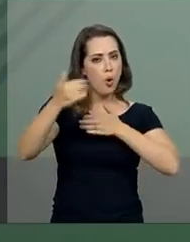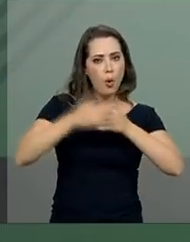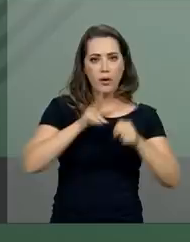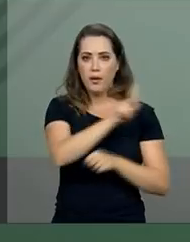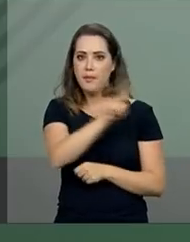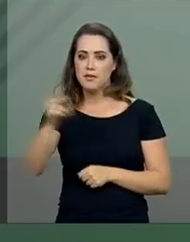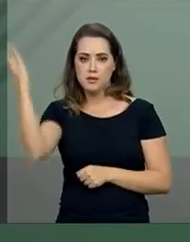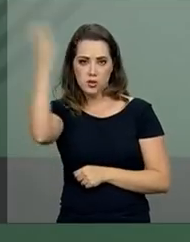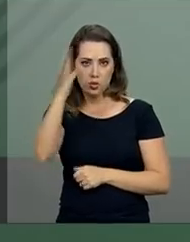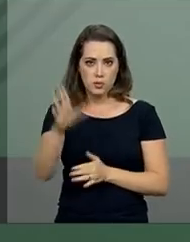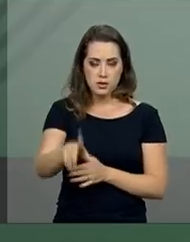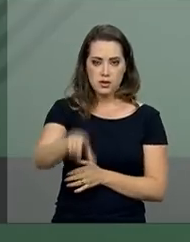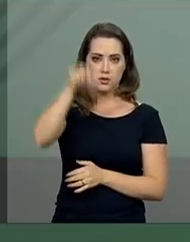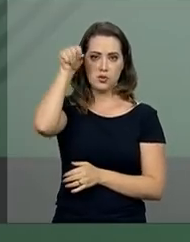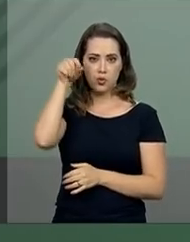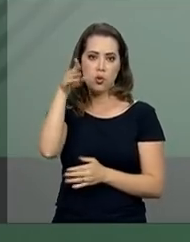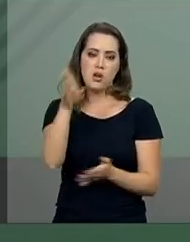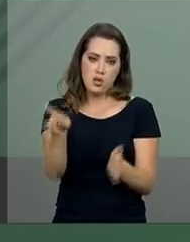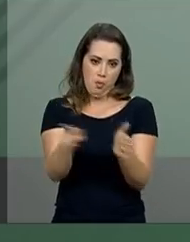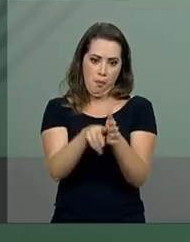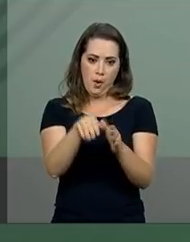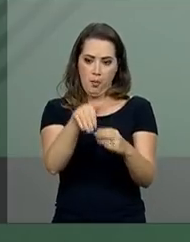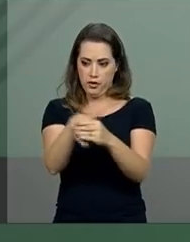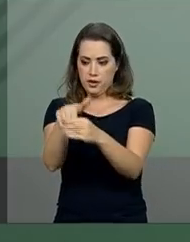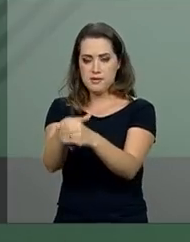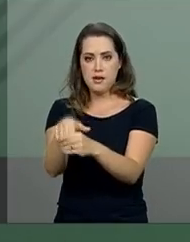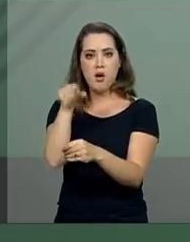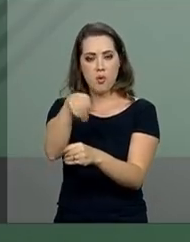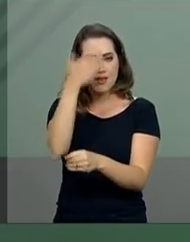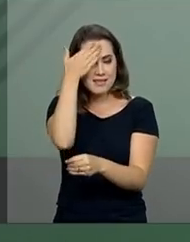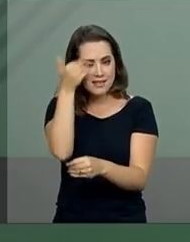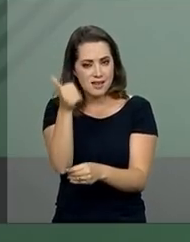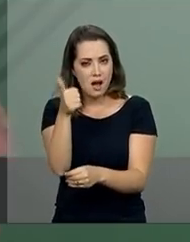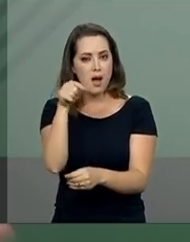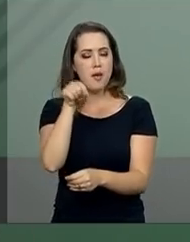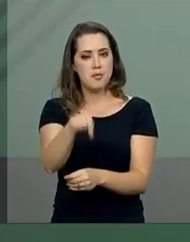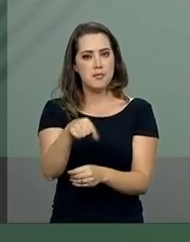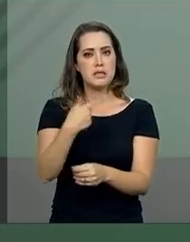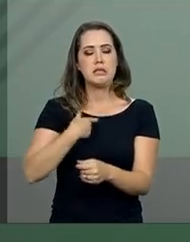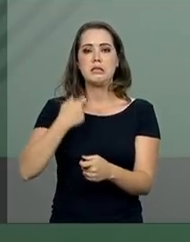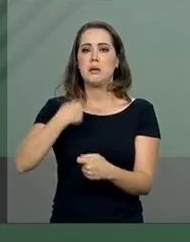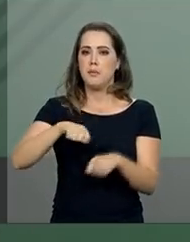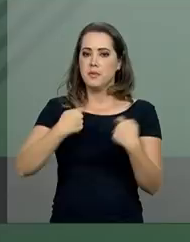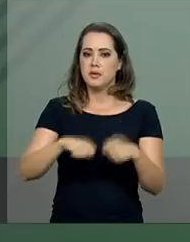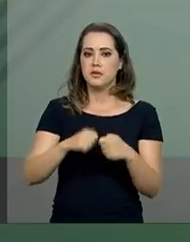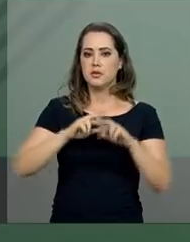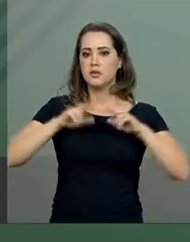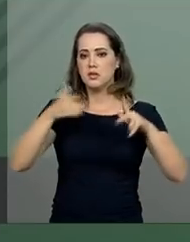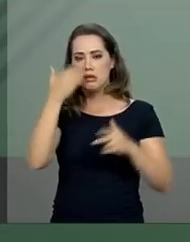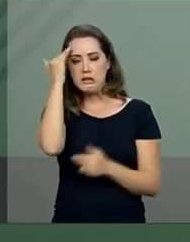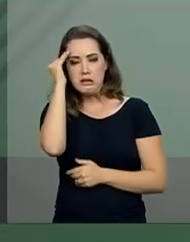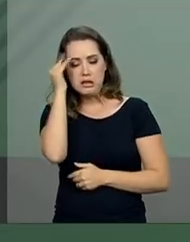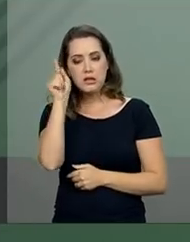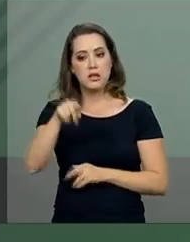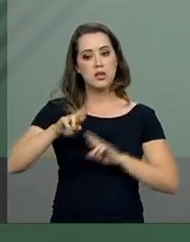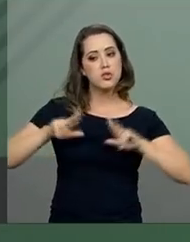a ser eleito pelo batismo das urnas ele saberá ser crismado na pluralidade